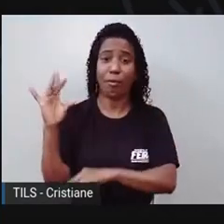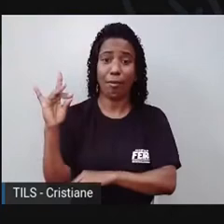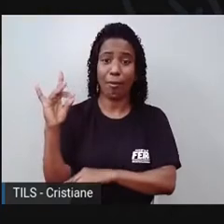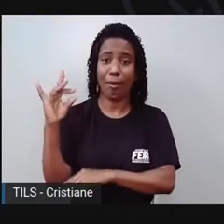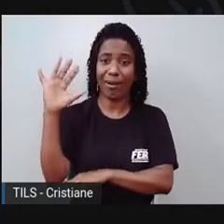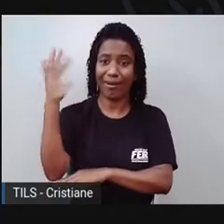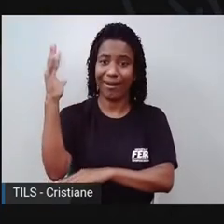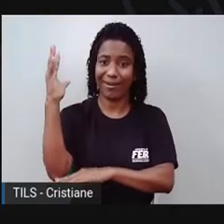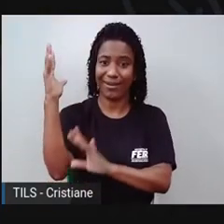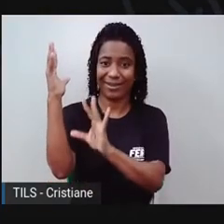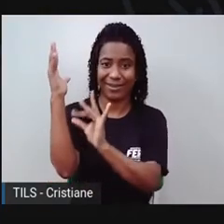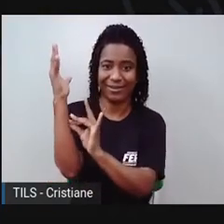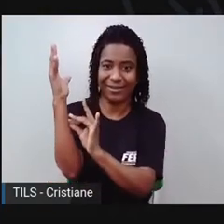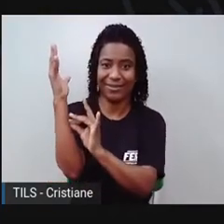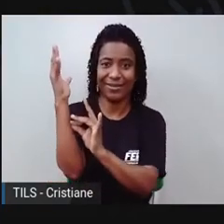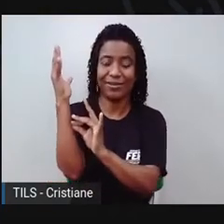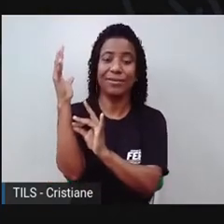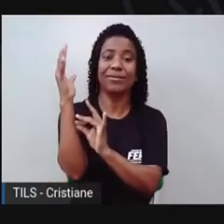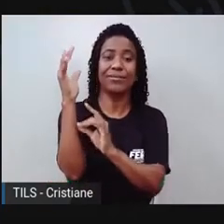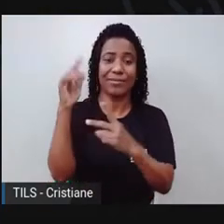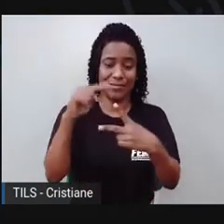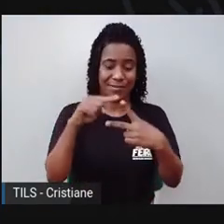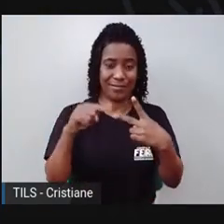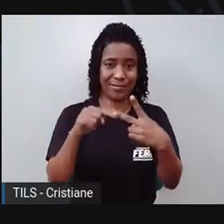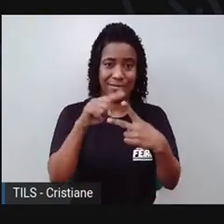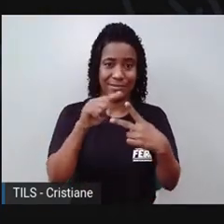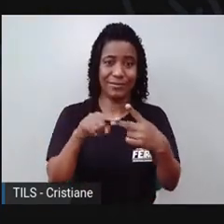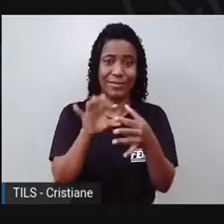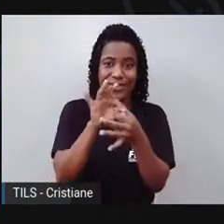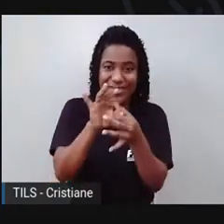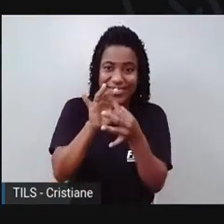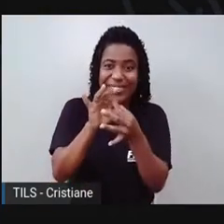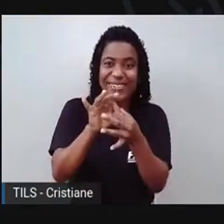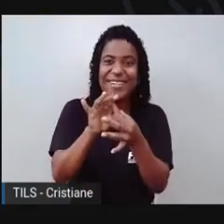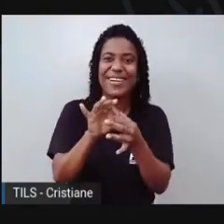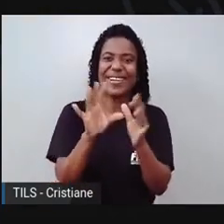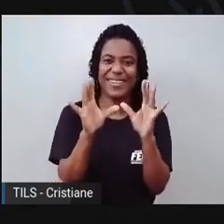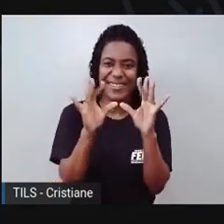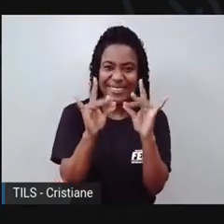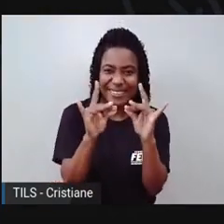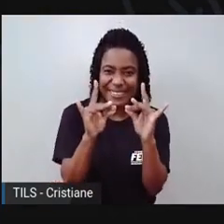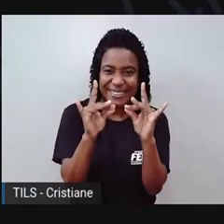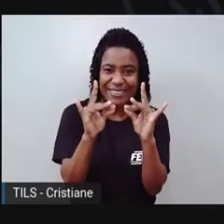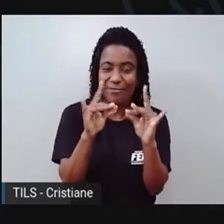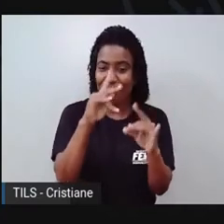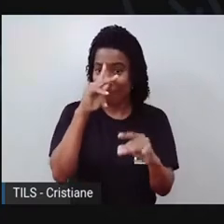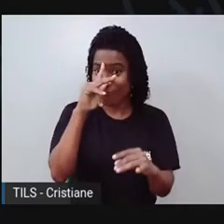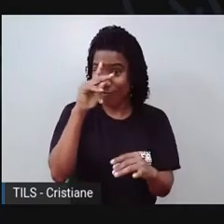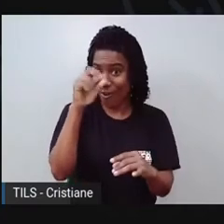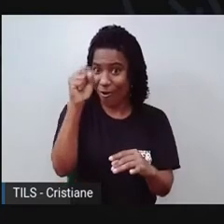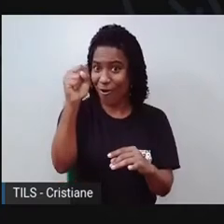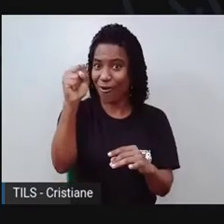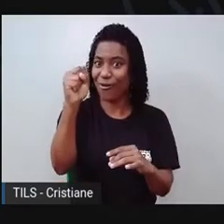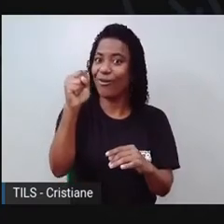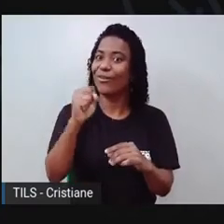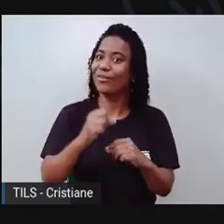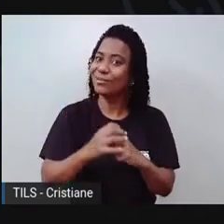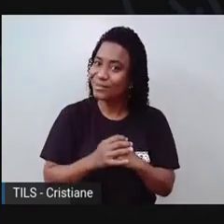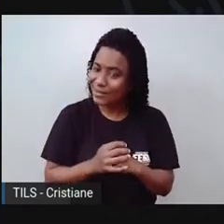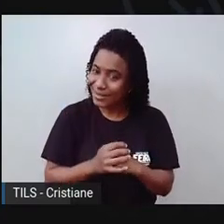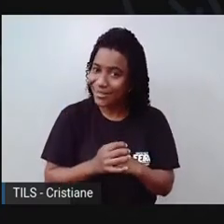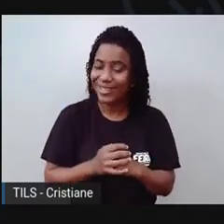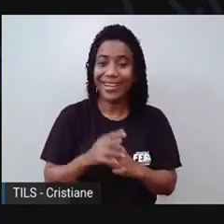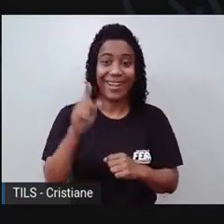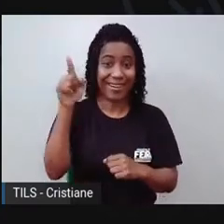misturados, eles ficam bem duros que nem uma madeirinha mesmo. Por isso que os chineses, né, faziam as